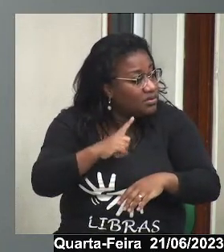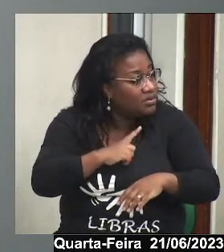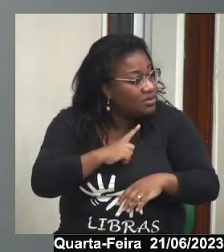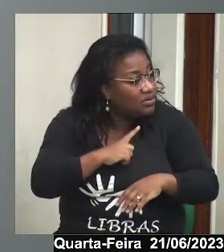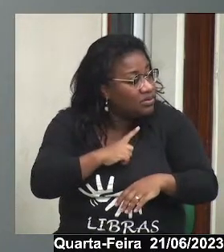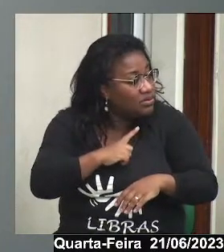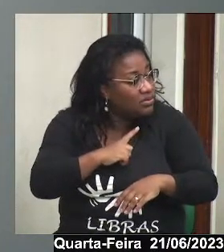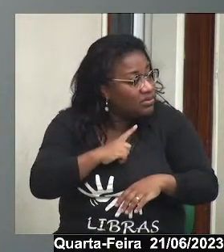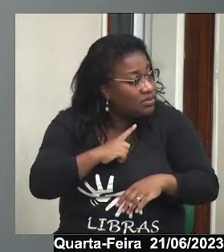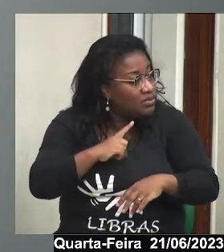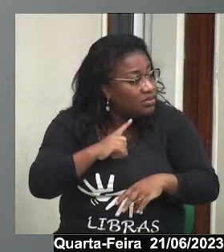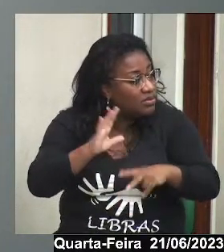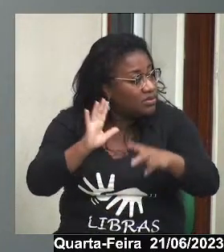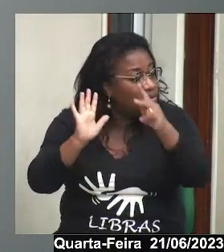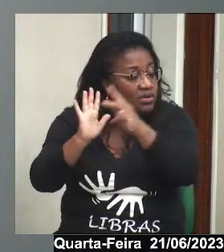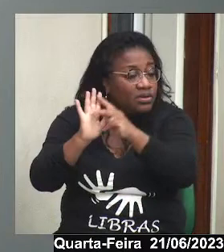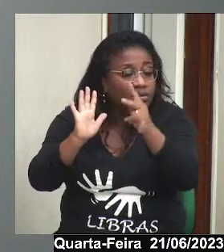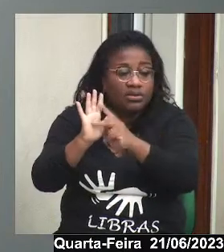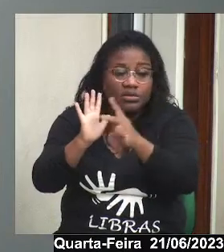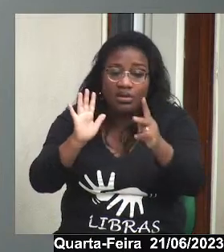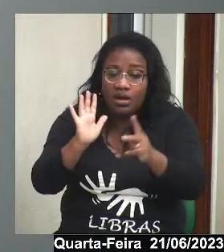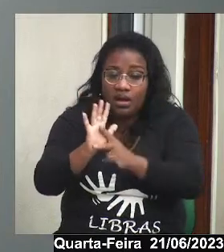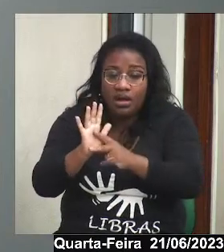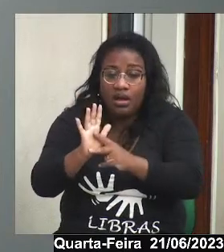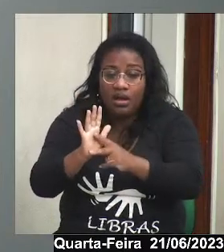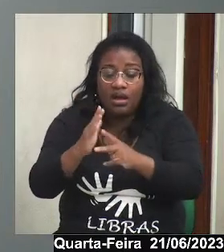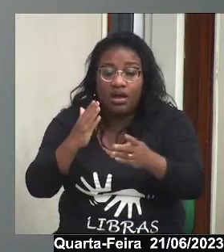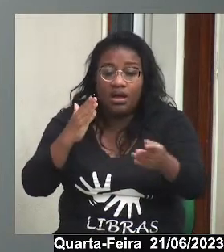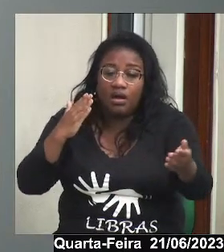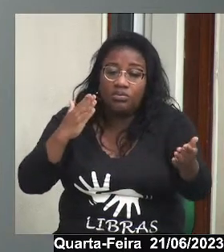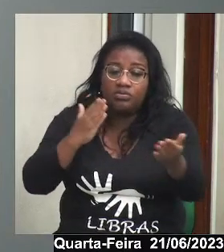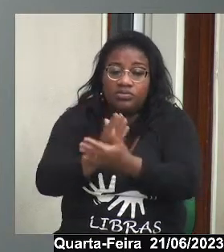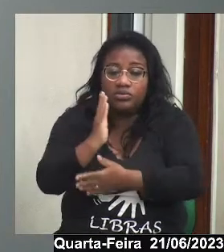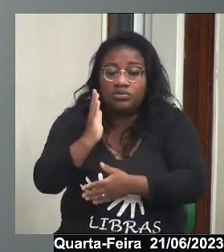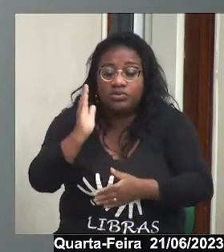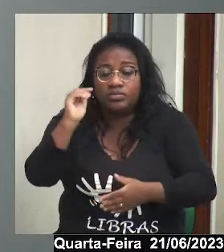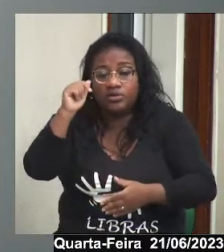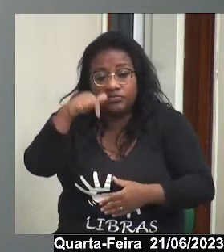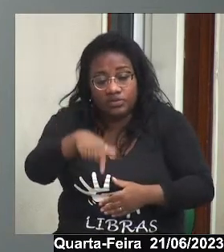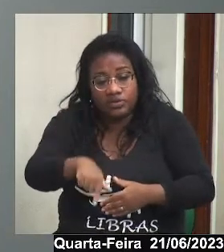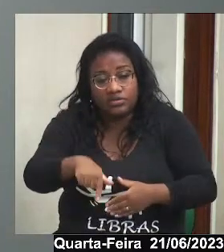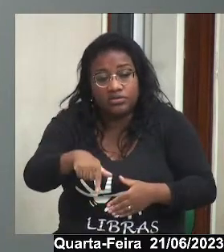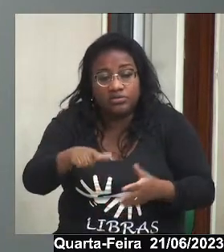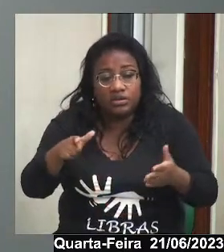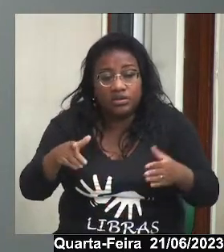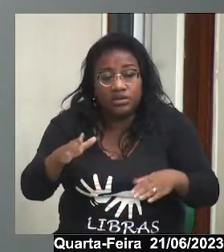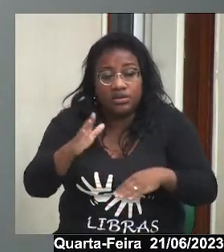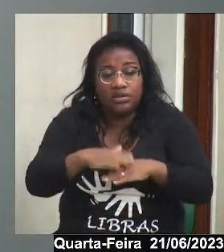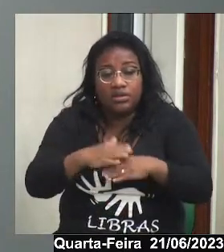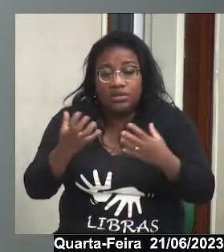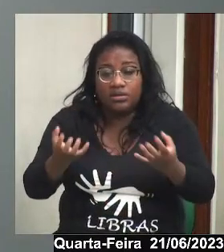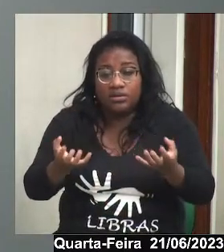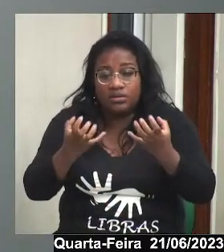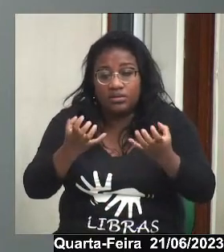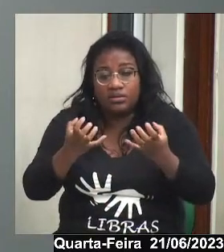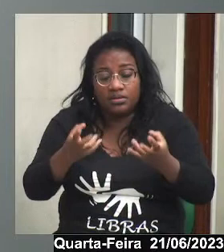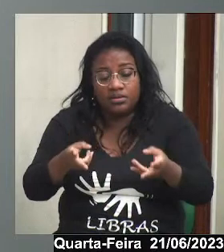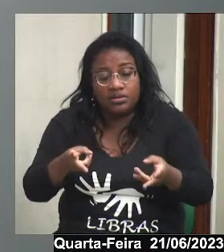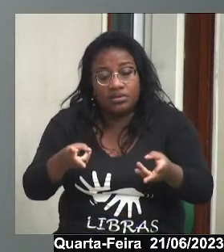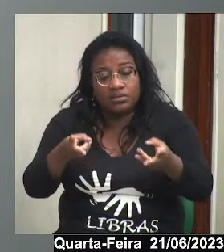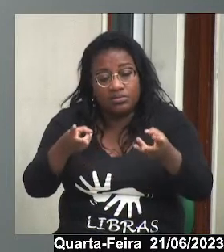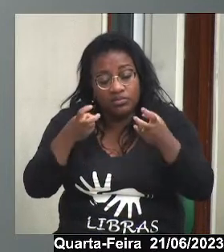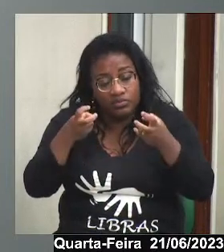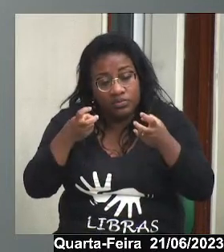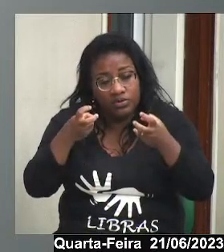nobres vereadores e não tivemos esse projeto aprovado para vir em votação aqui dentro da Câmara. E eu queria, preciso até ressaltar, né?